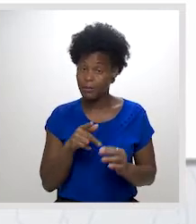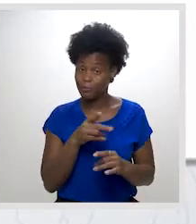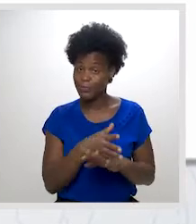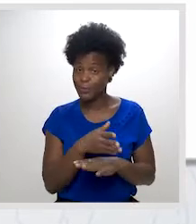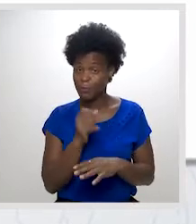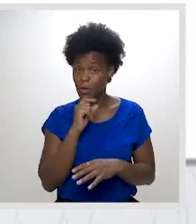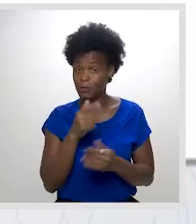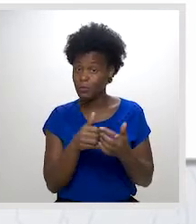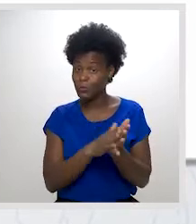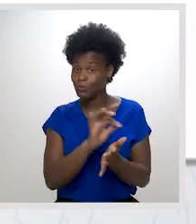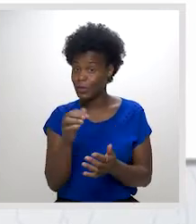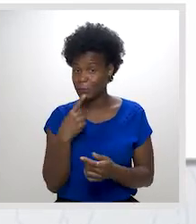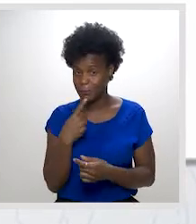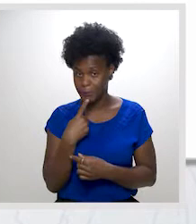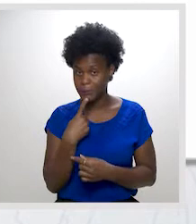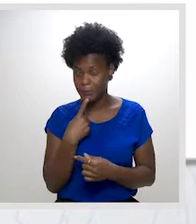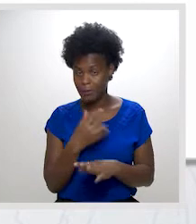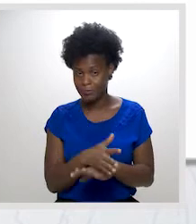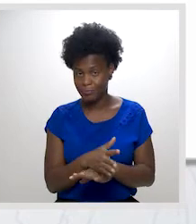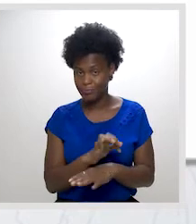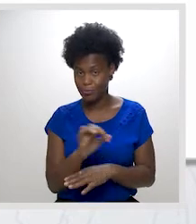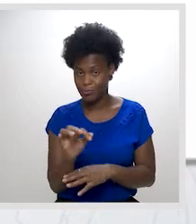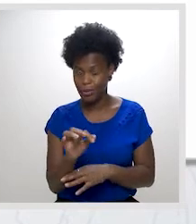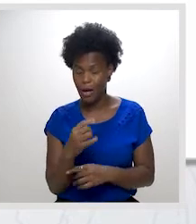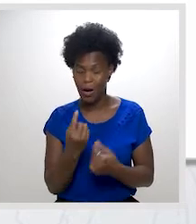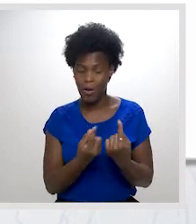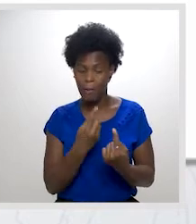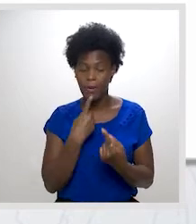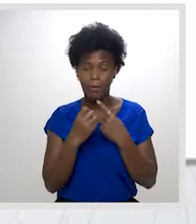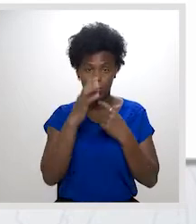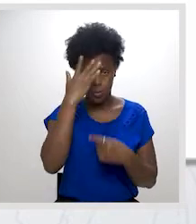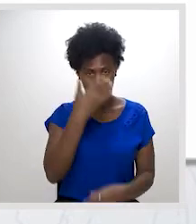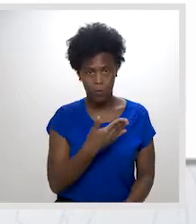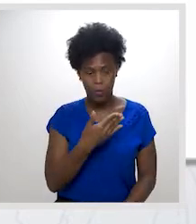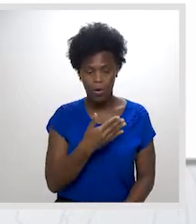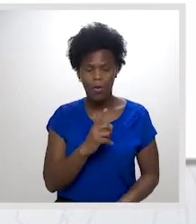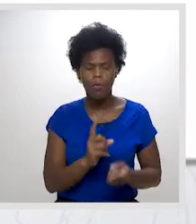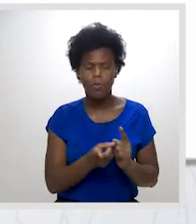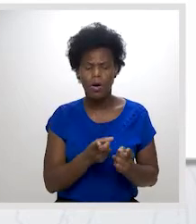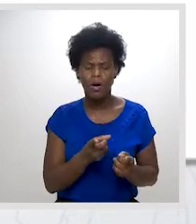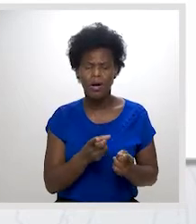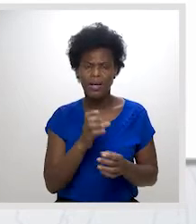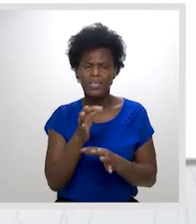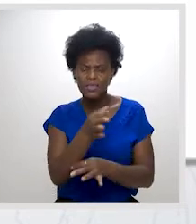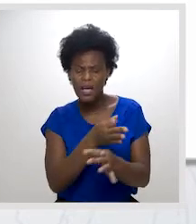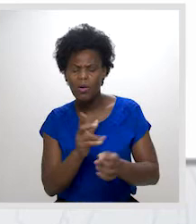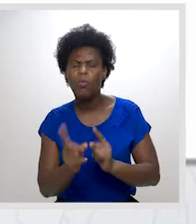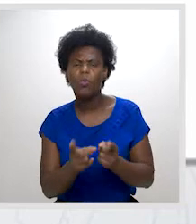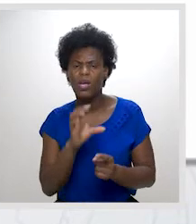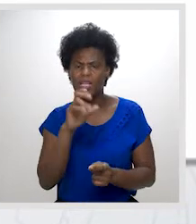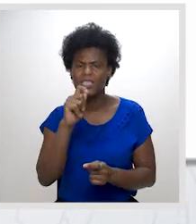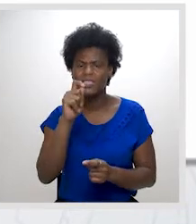que está acessível a toda a gente. Uma delas, a primeira pergunta é: o que define